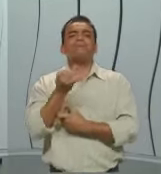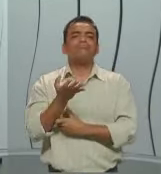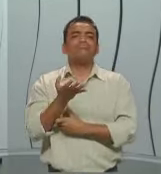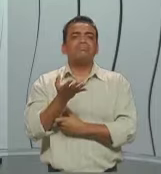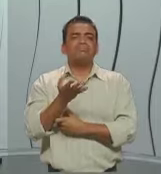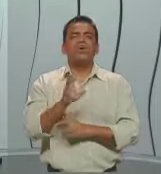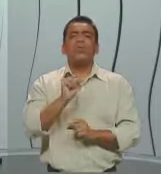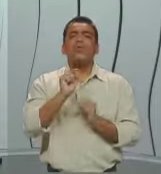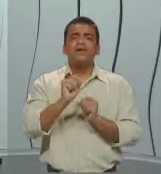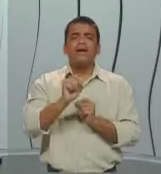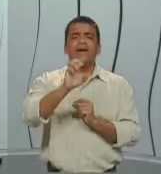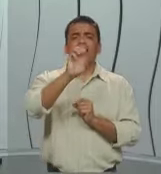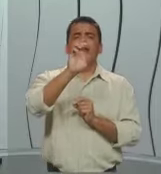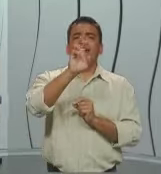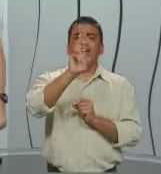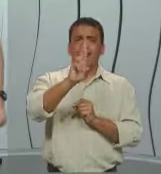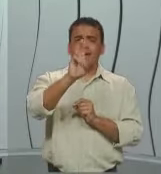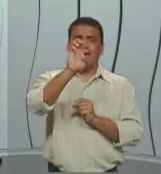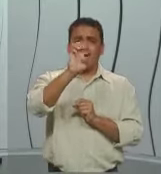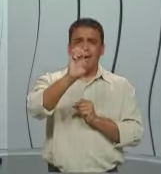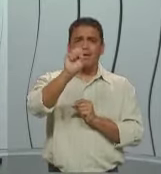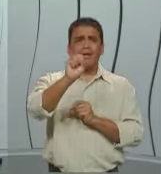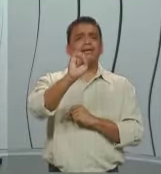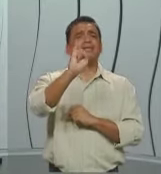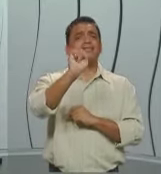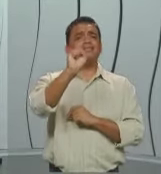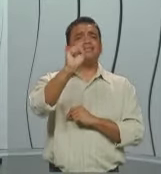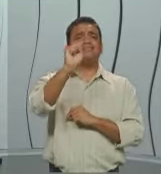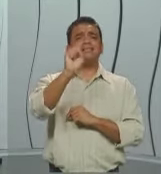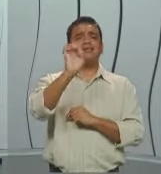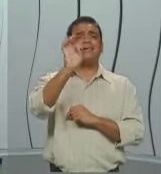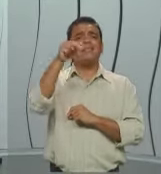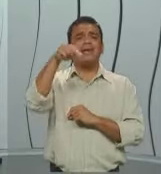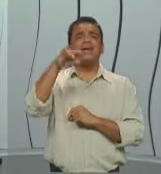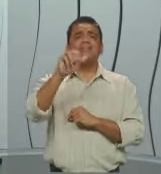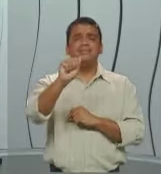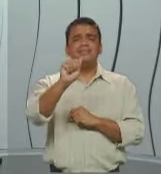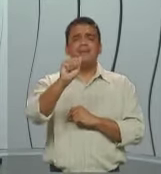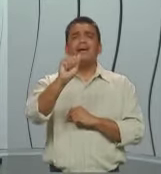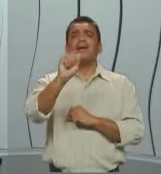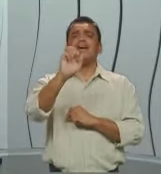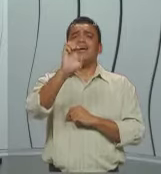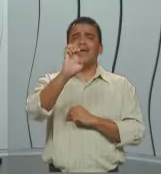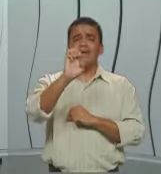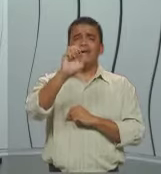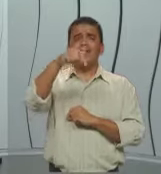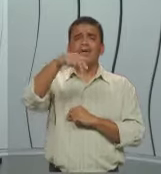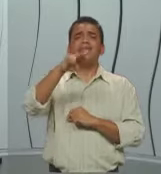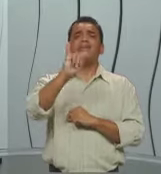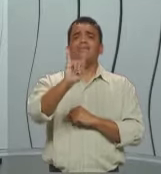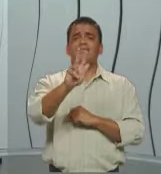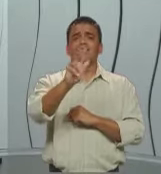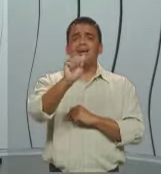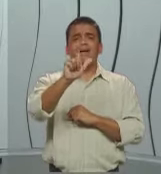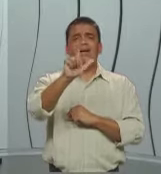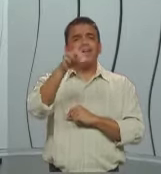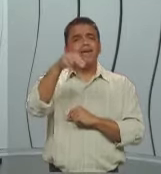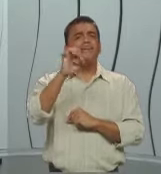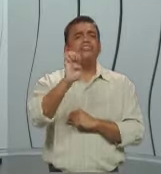lembrar, o que é resistência equivalente, para quem não lembra disso? É a uma resistência que vai fazer a